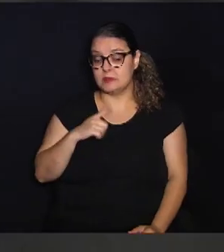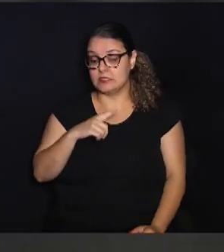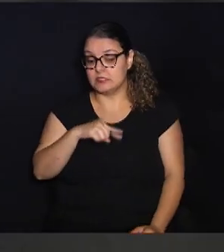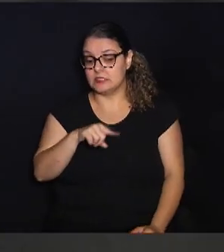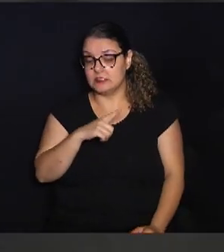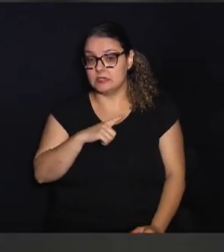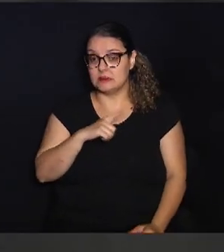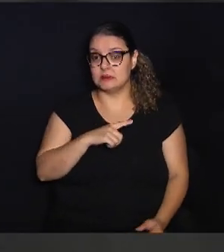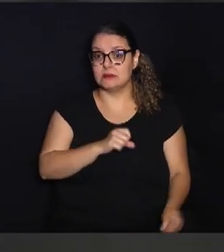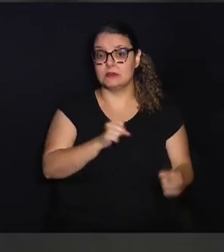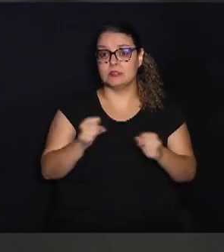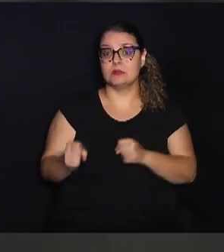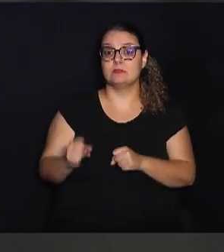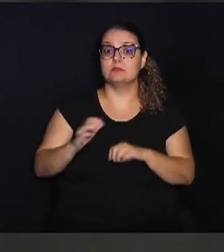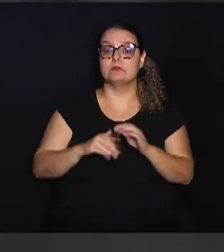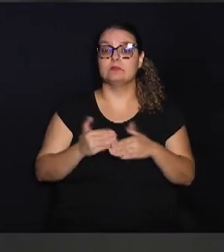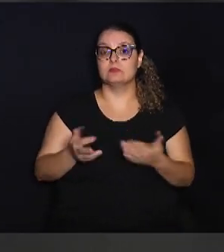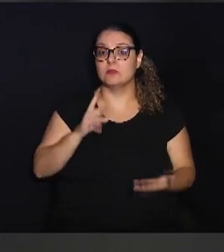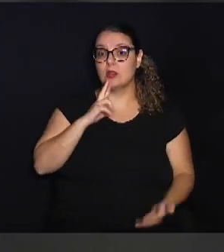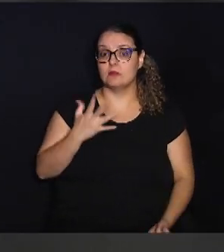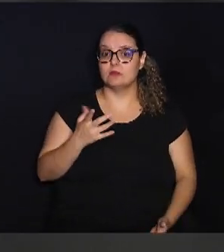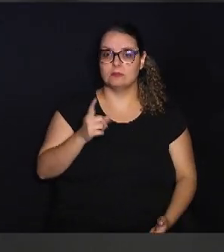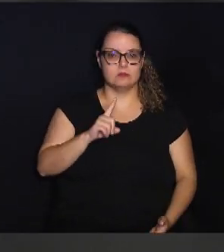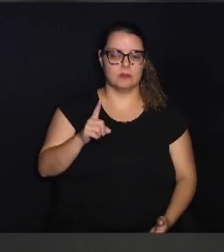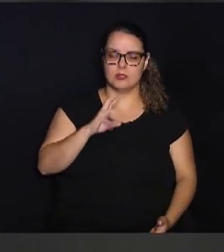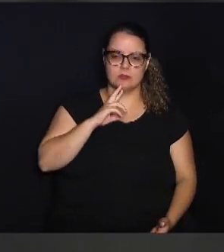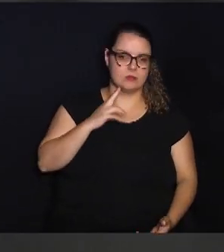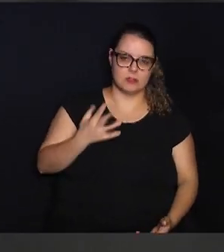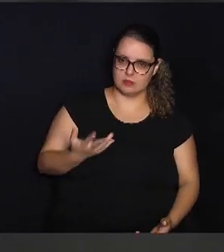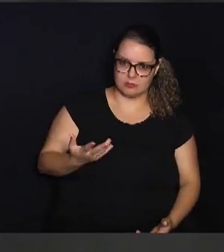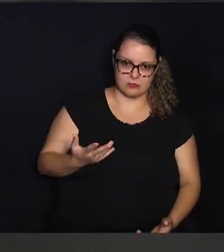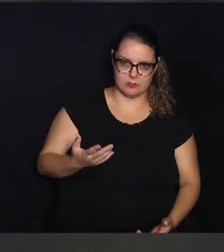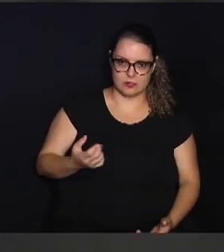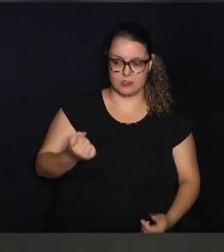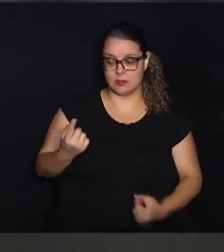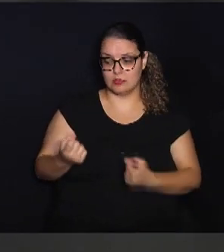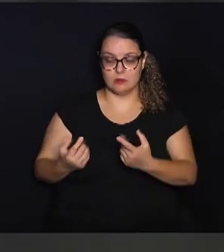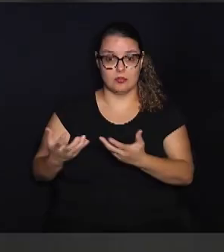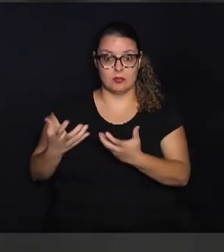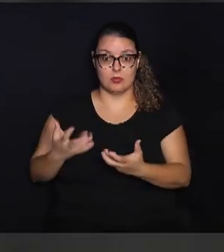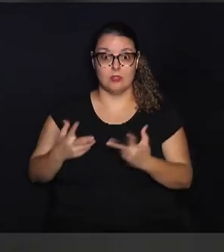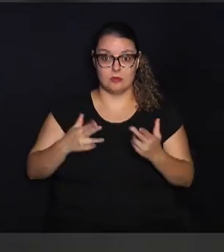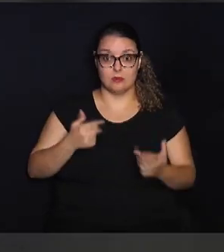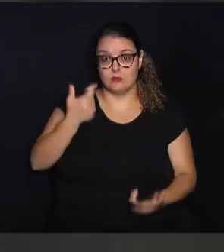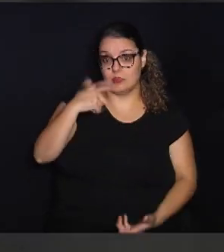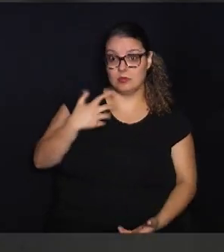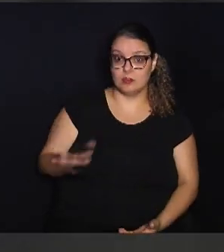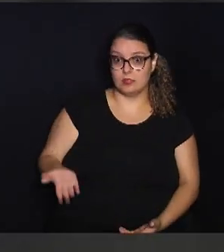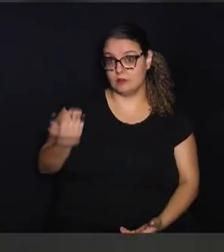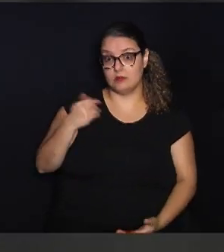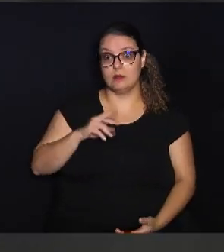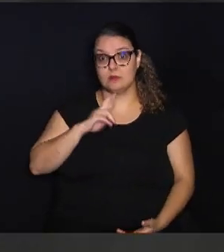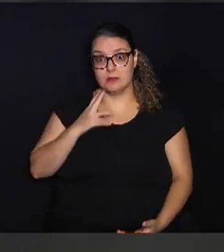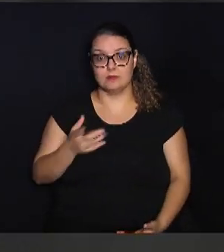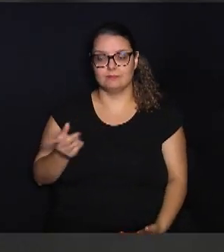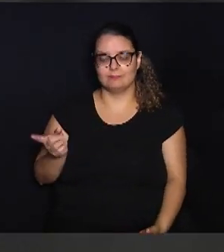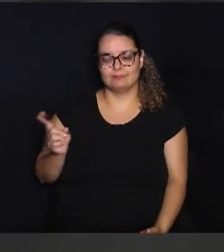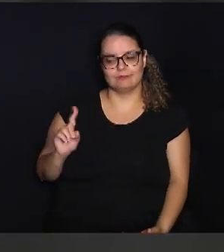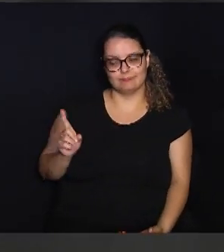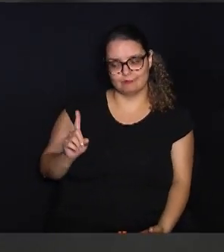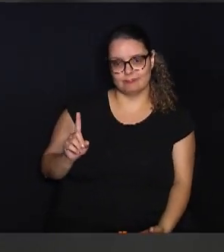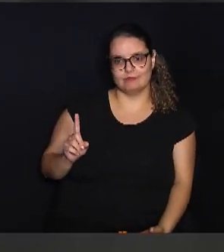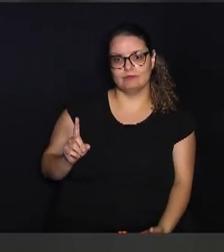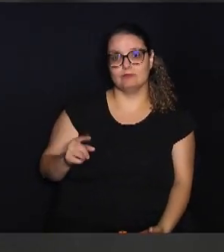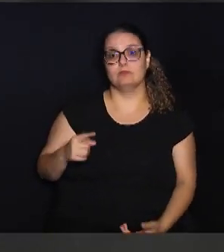o poder na mão para resolver, só que não vão resolver, mesmo que um ou outro queira, como eu aqui, vamos resolver? Não, porque o negócio é